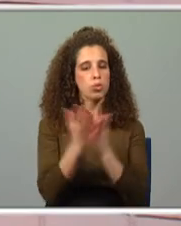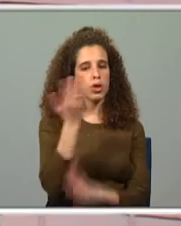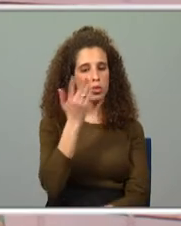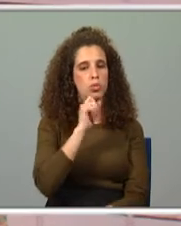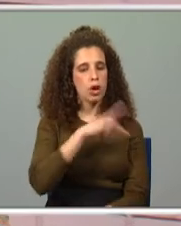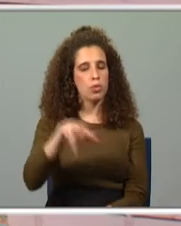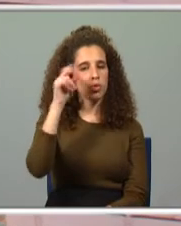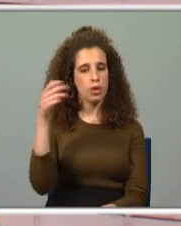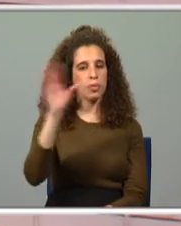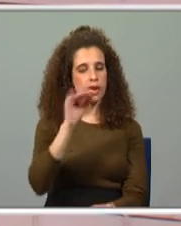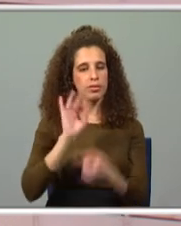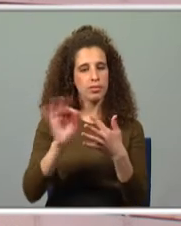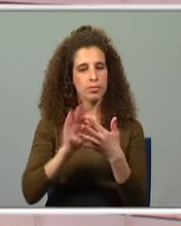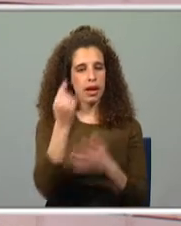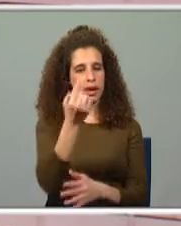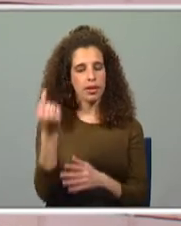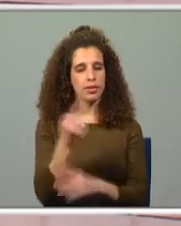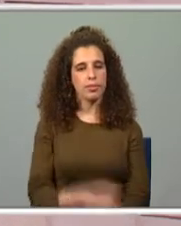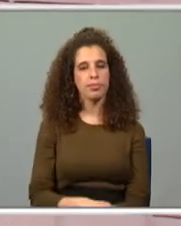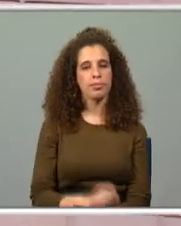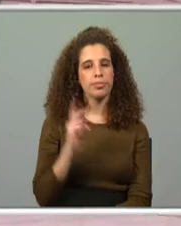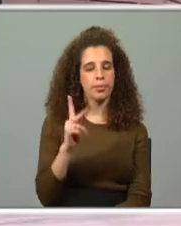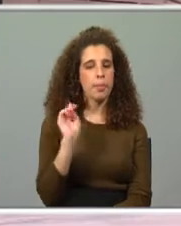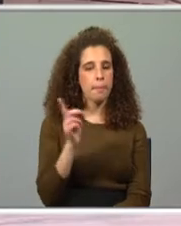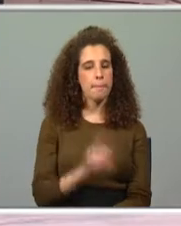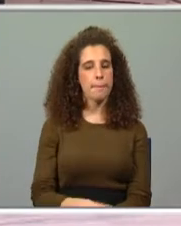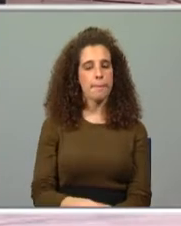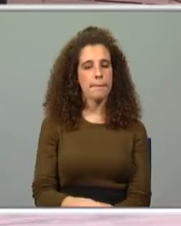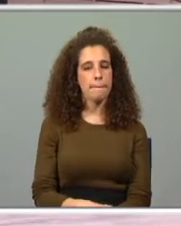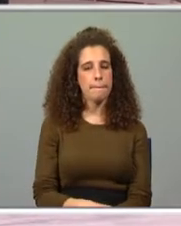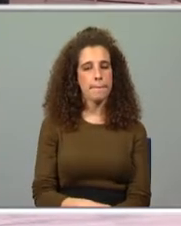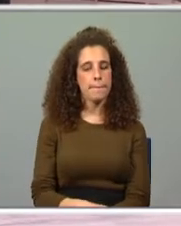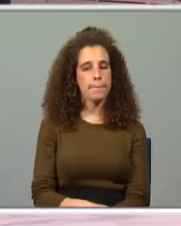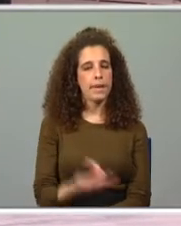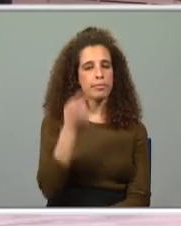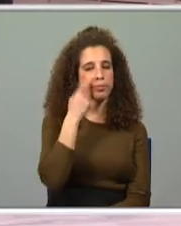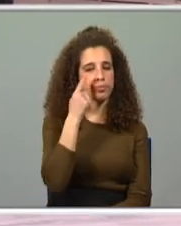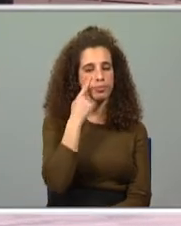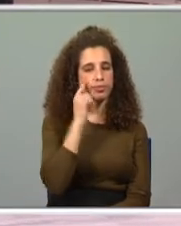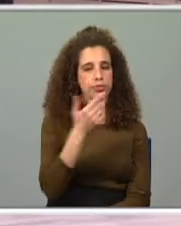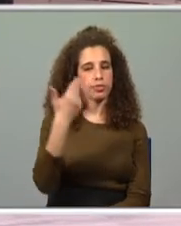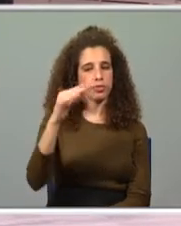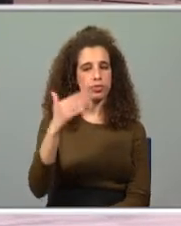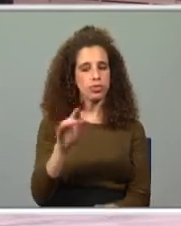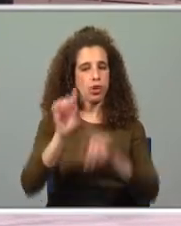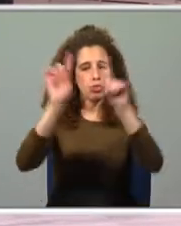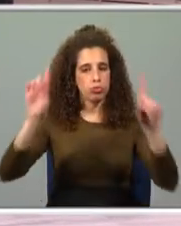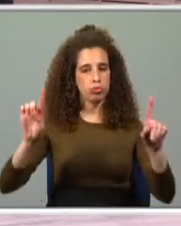poder ouvir mais em específico cada um dos instrumentos. Ok. Então vamos conhecer aqui o primeiro